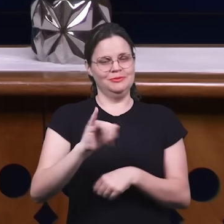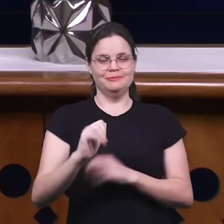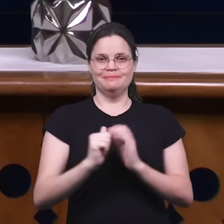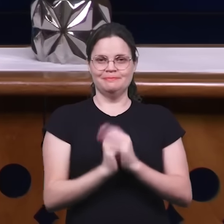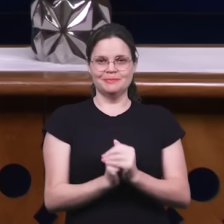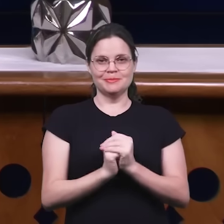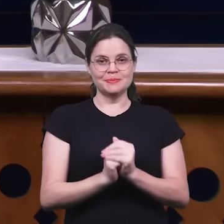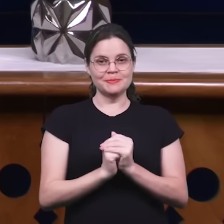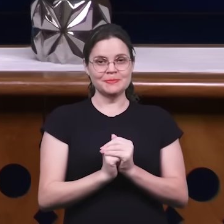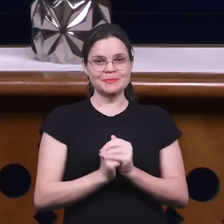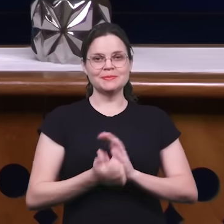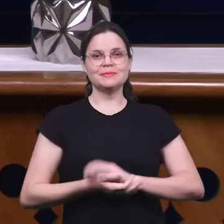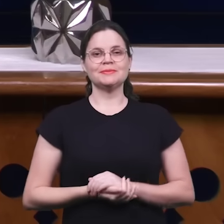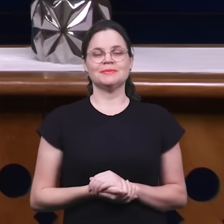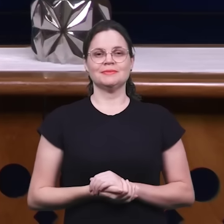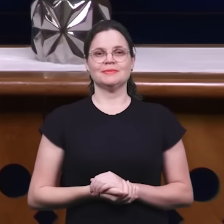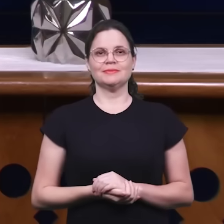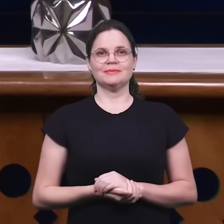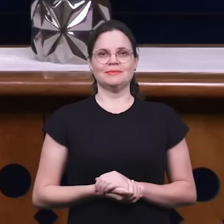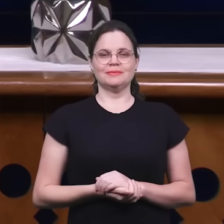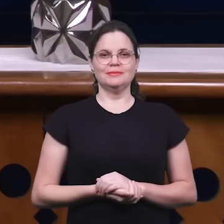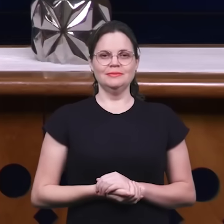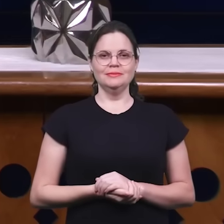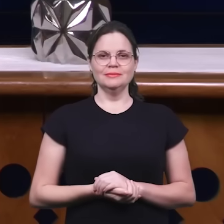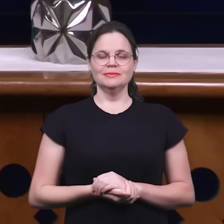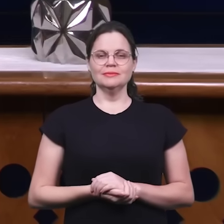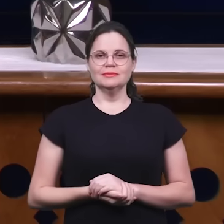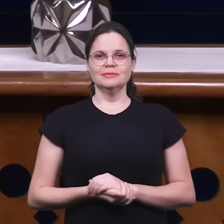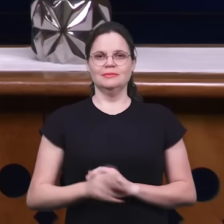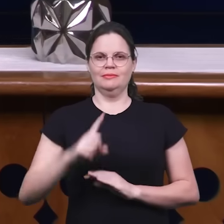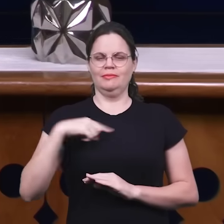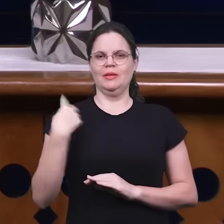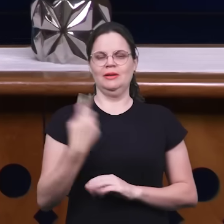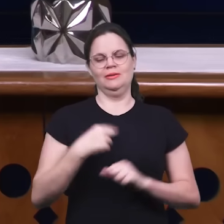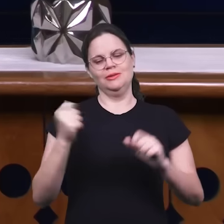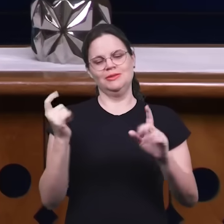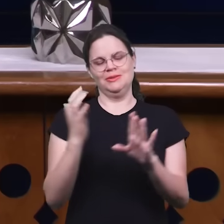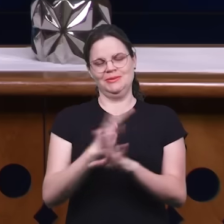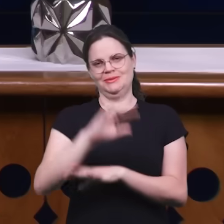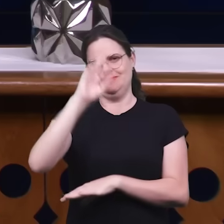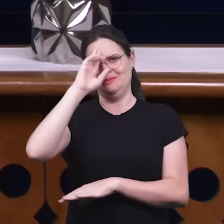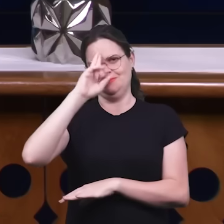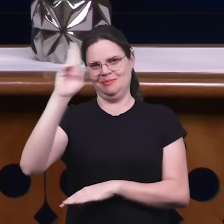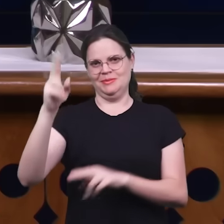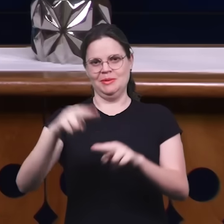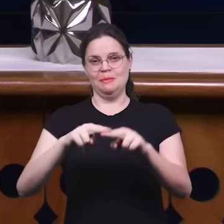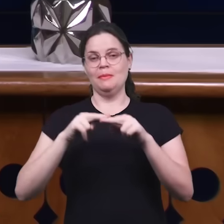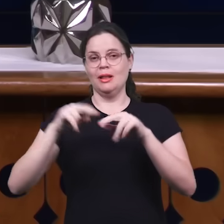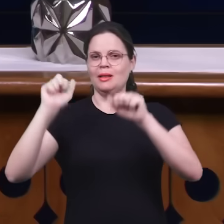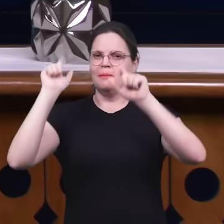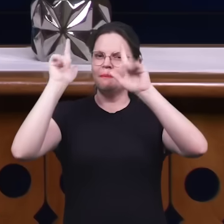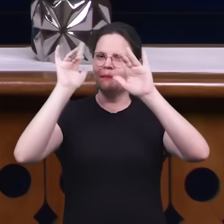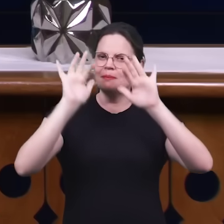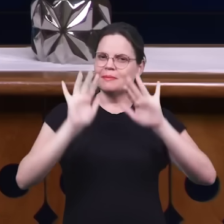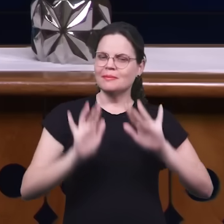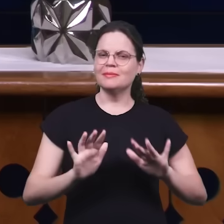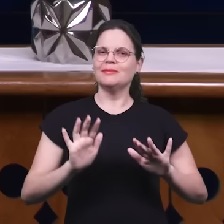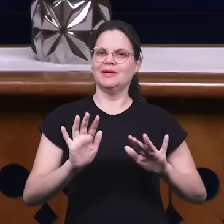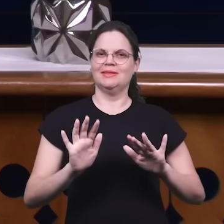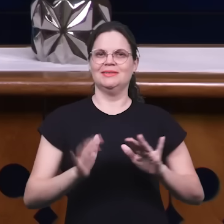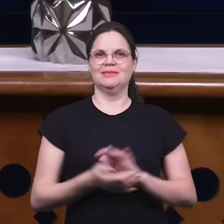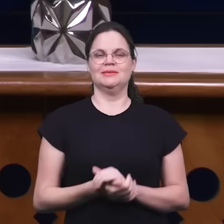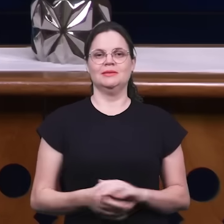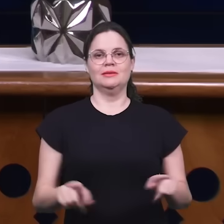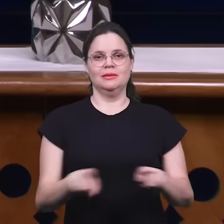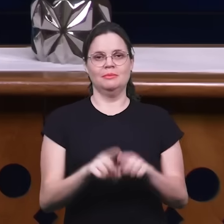Amém. Meus queridos, nós glorificamos ao Senhor pela bênção que o Senhor tem nos dado